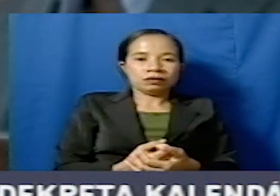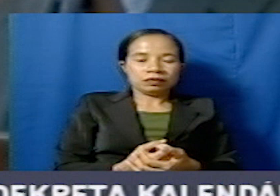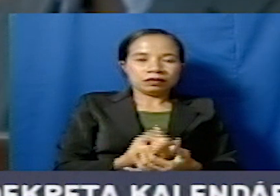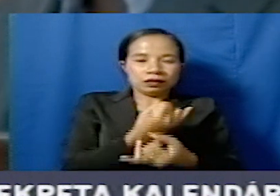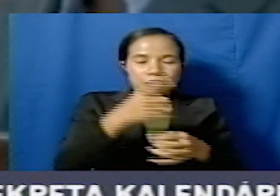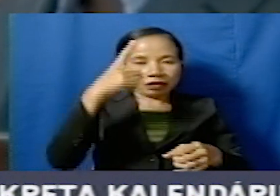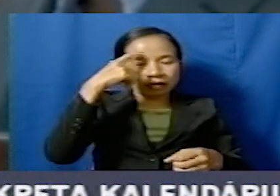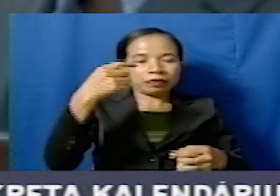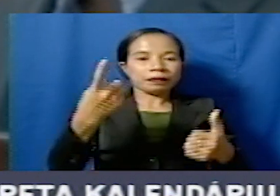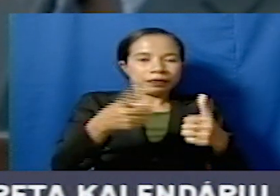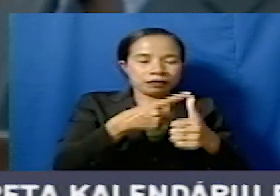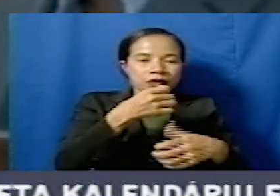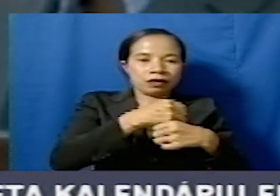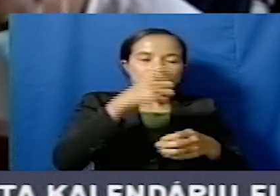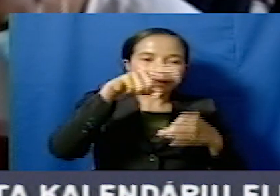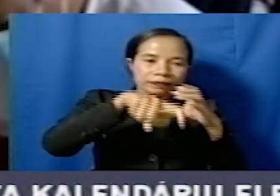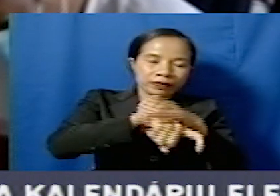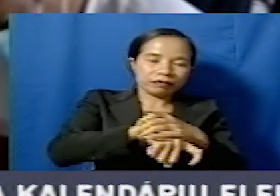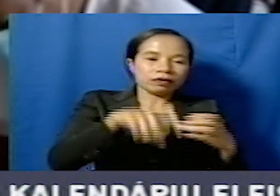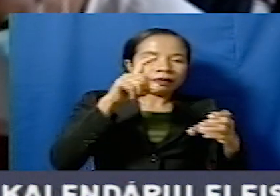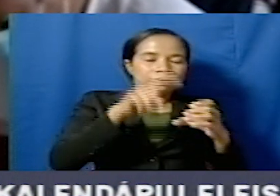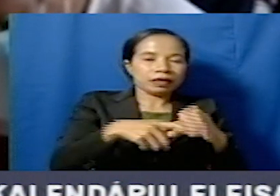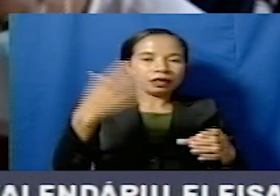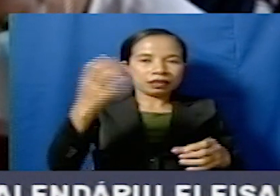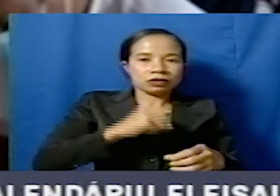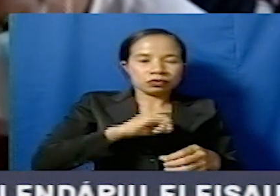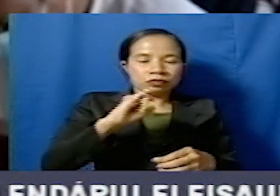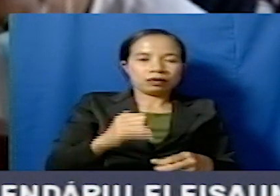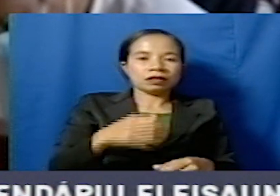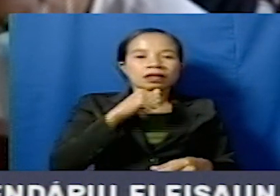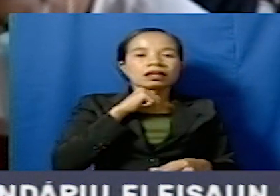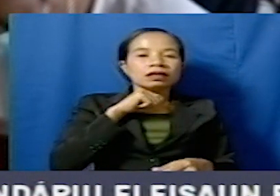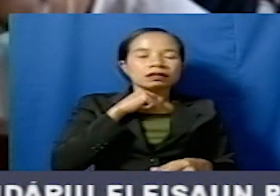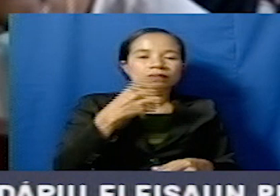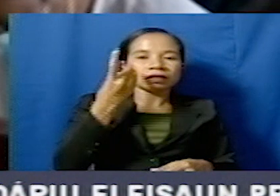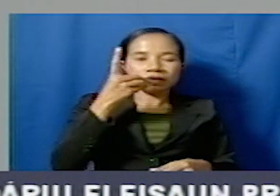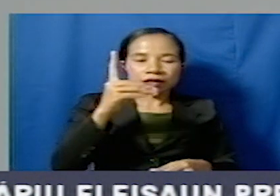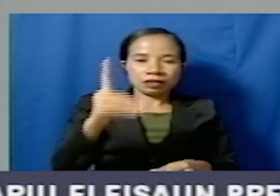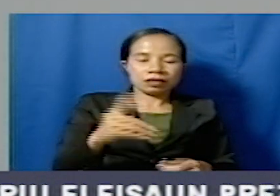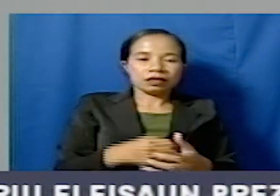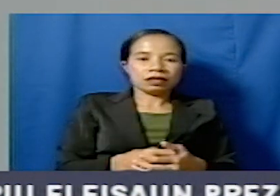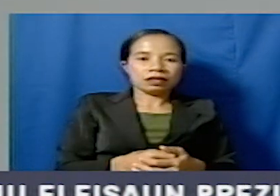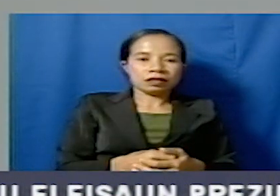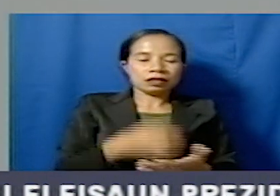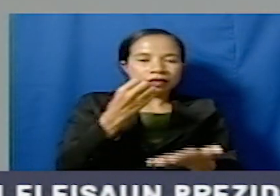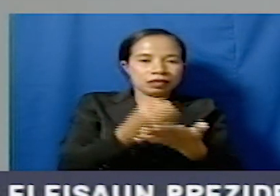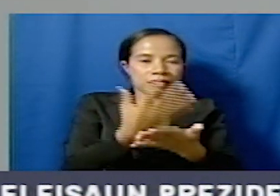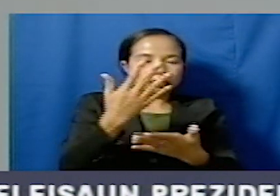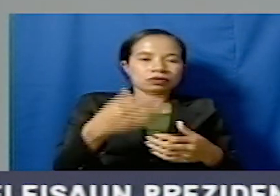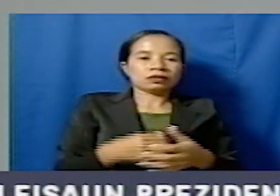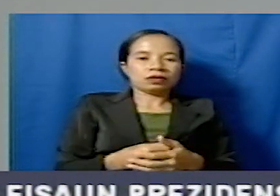primeira vez halo perfuração e a Minamatan Feto Kmaus. Padre Paróquia ne declara exploração de riquezas